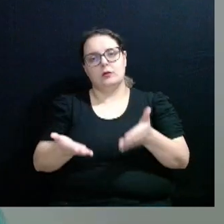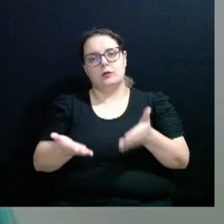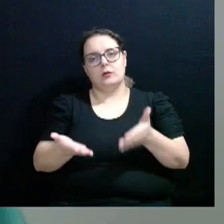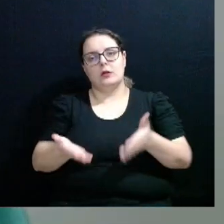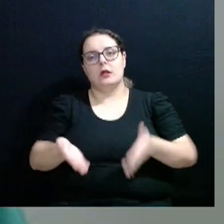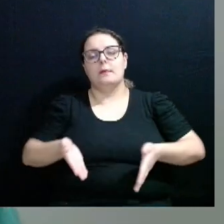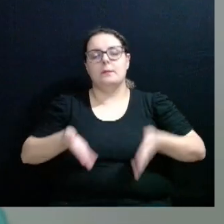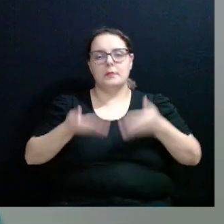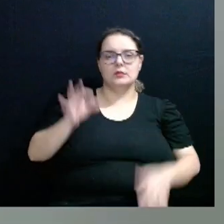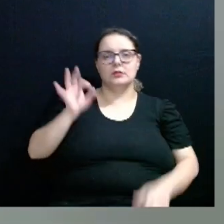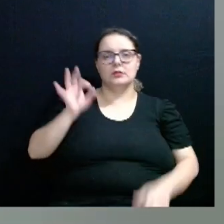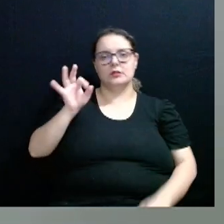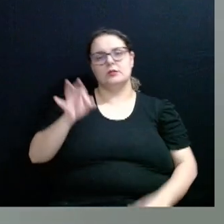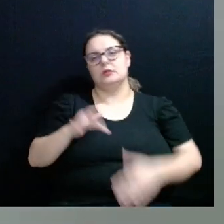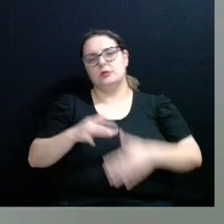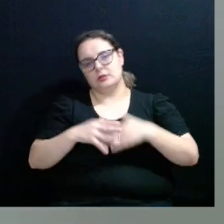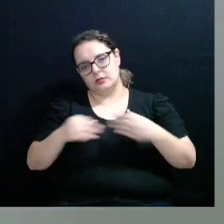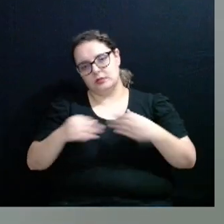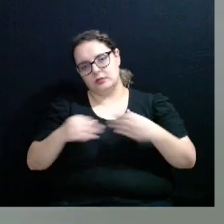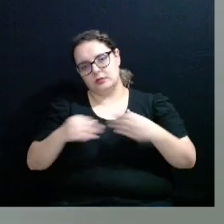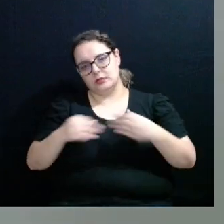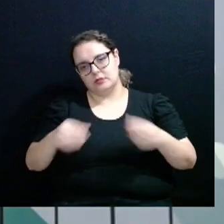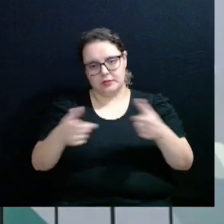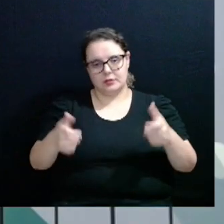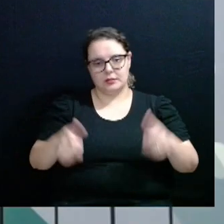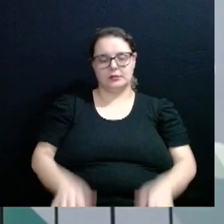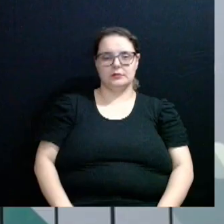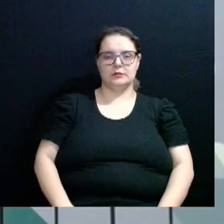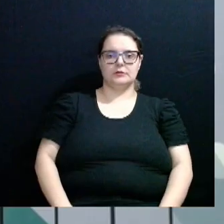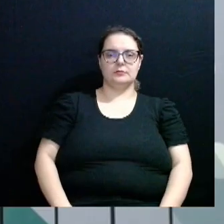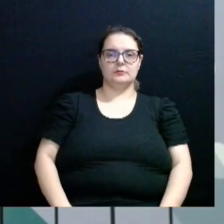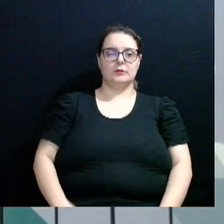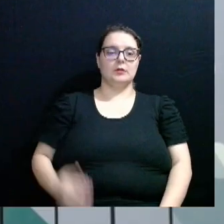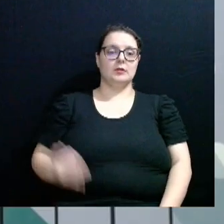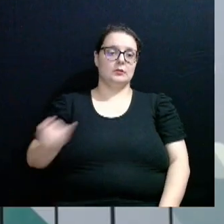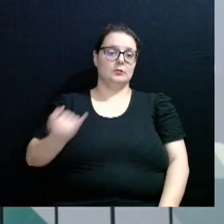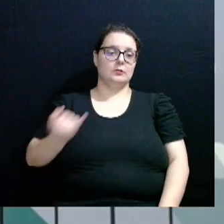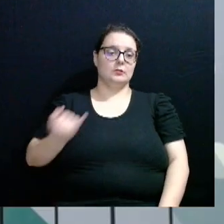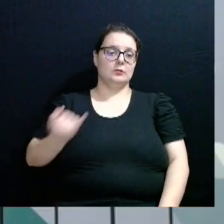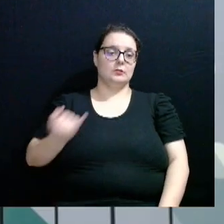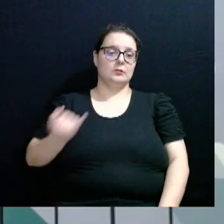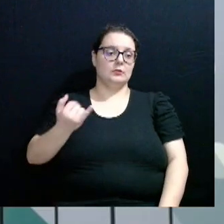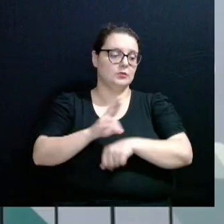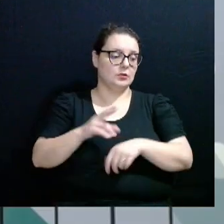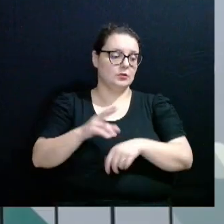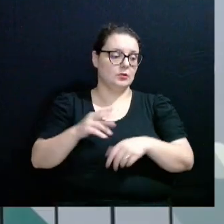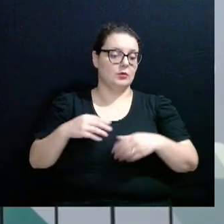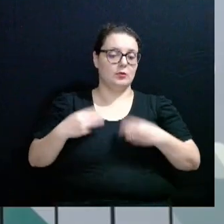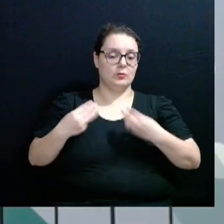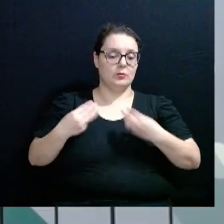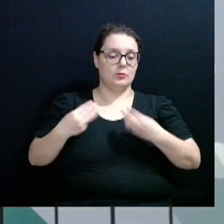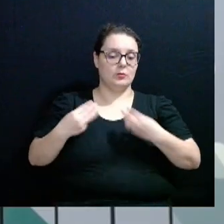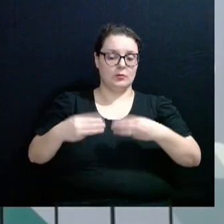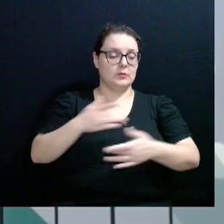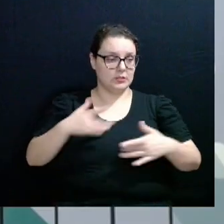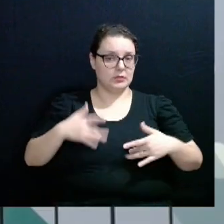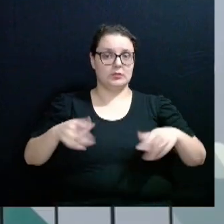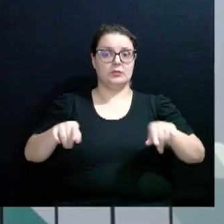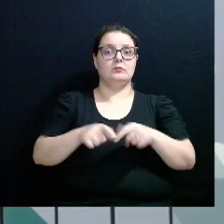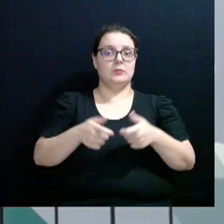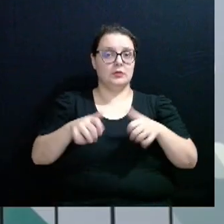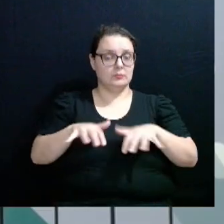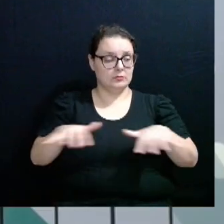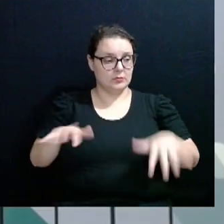de cura também são maiores. Interessante, doutor, que o Ministério da Saúde ele também ampliou esse